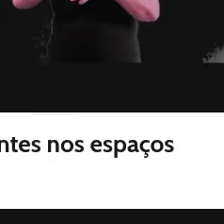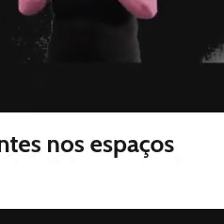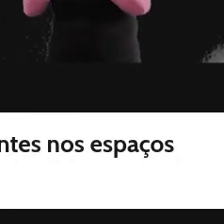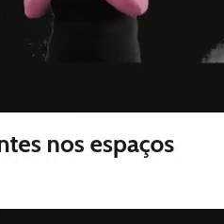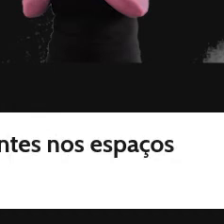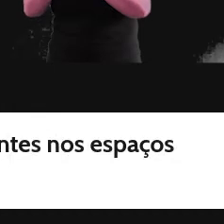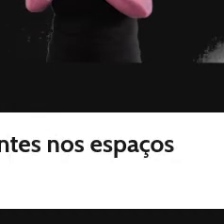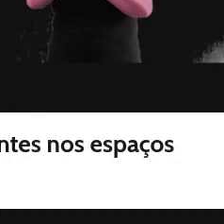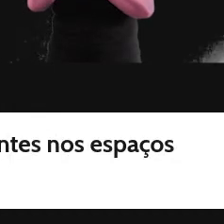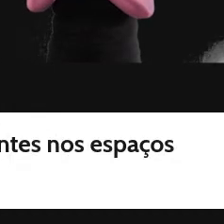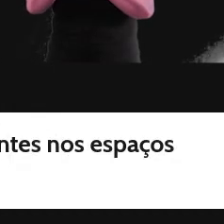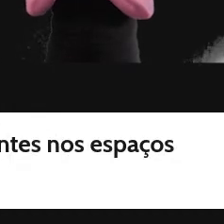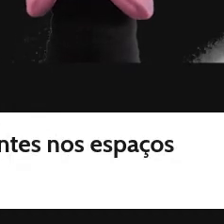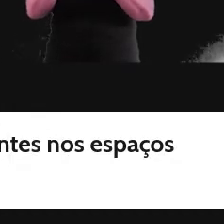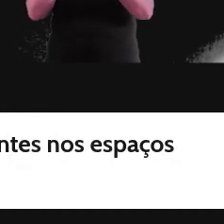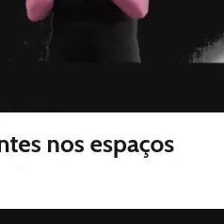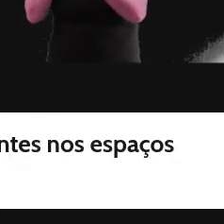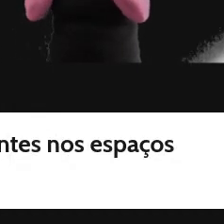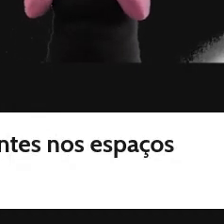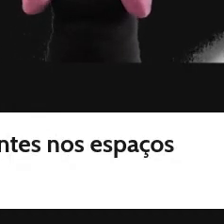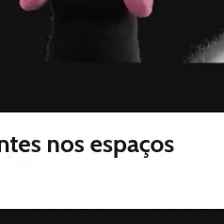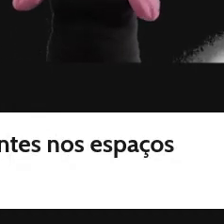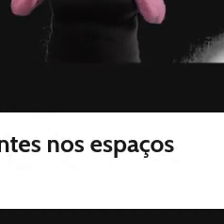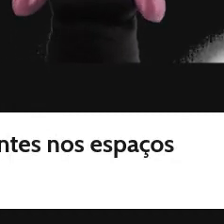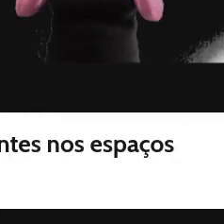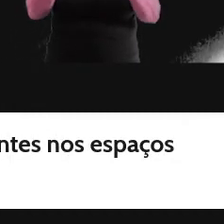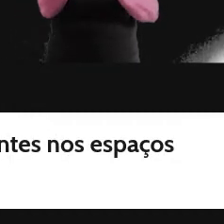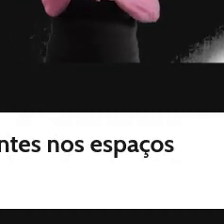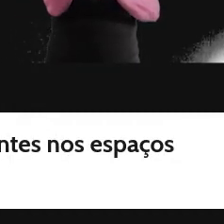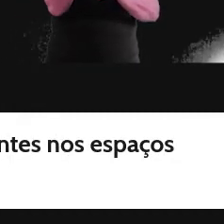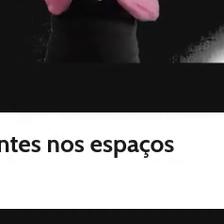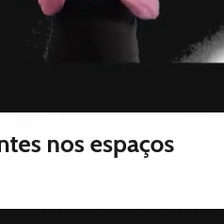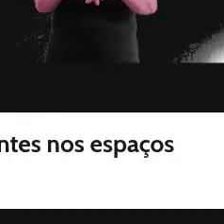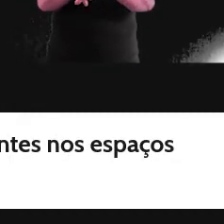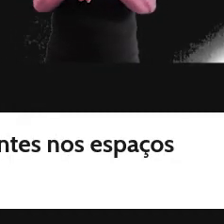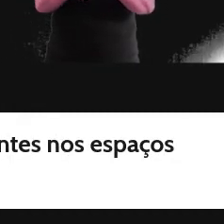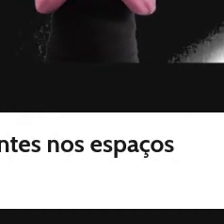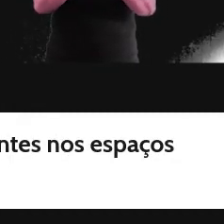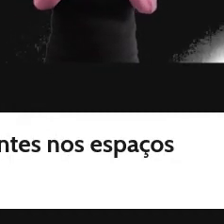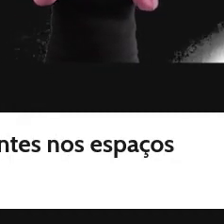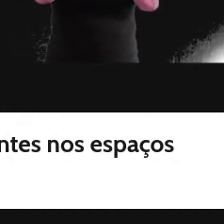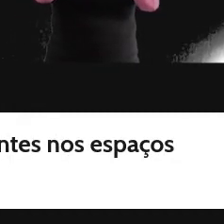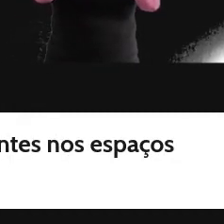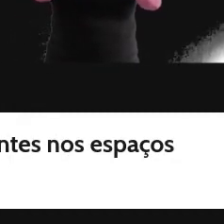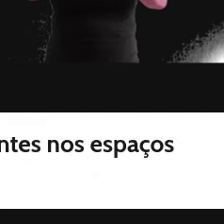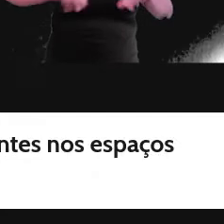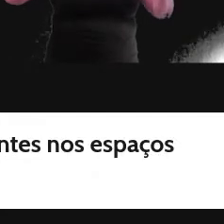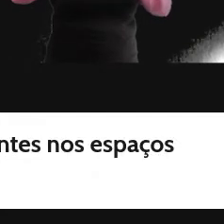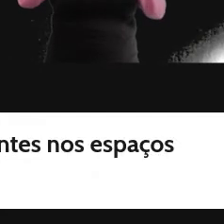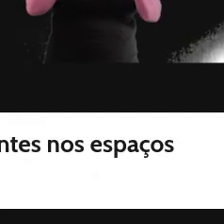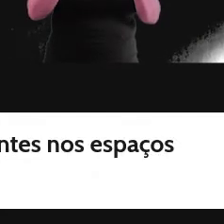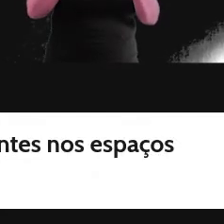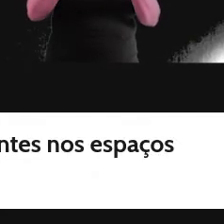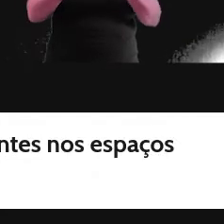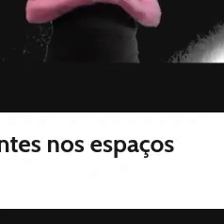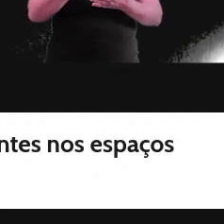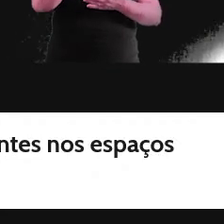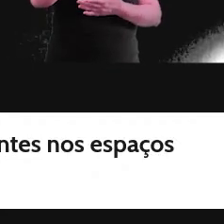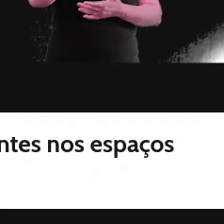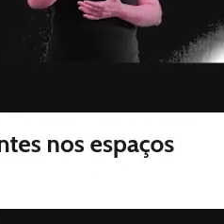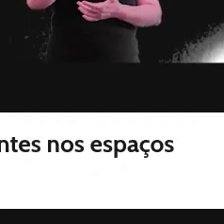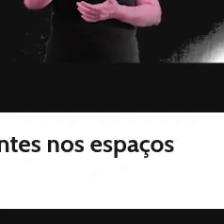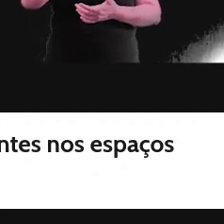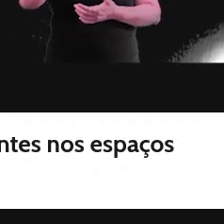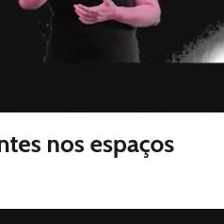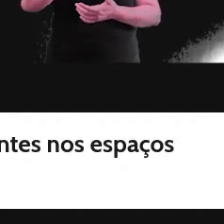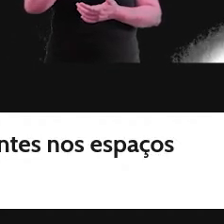forma complementar, porque também não existe uma única estratégia para dar conta de todos os públicos. Foi como a Verônica colocou no chat,